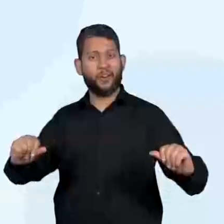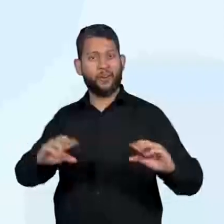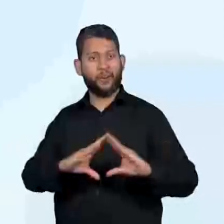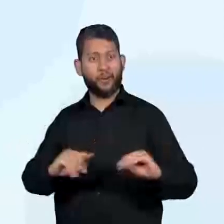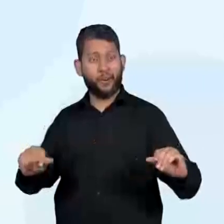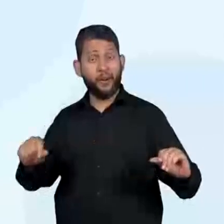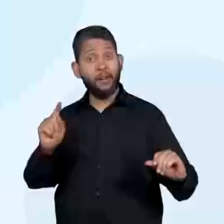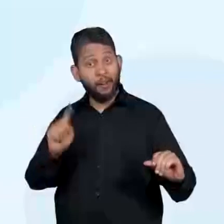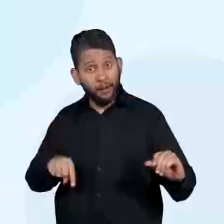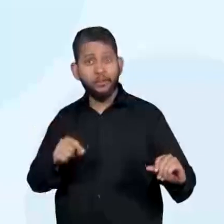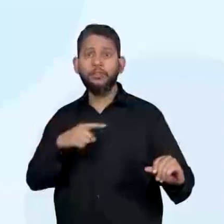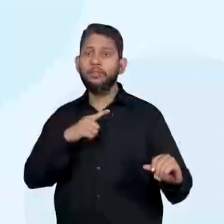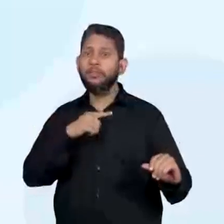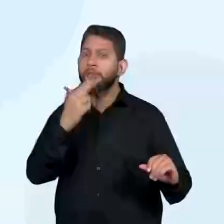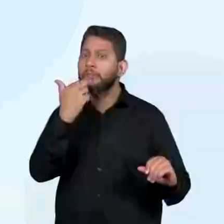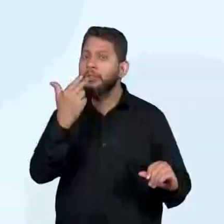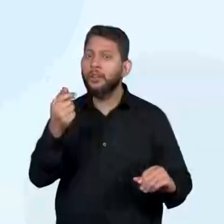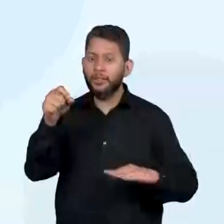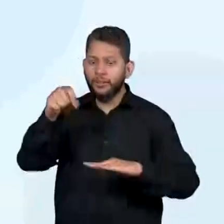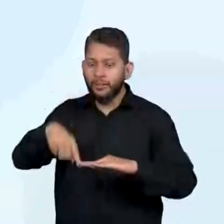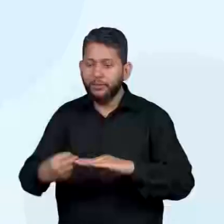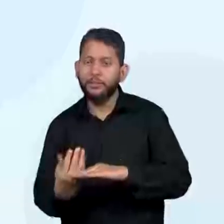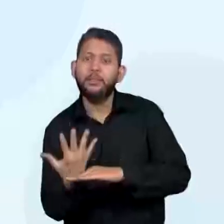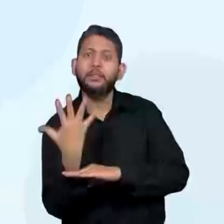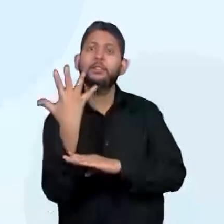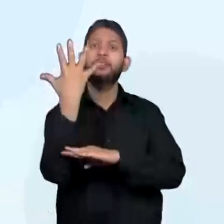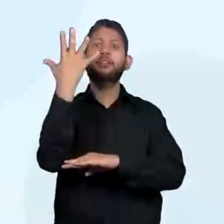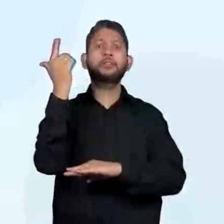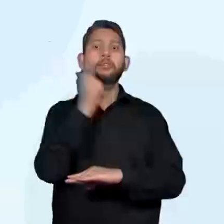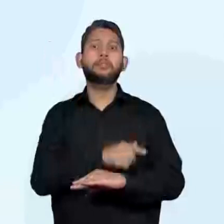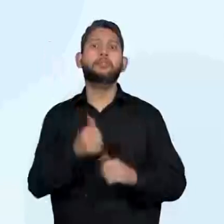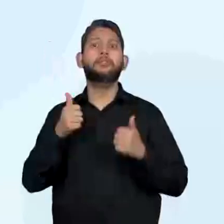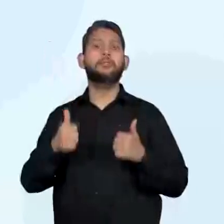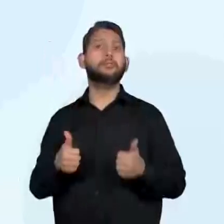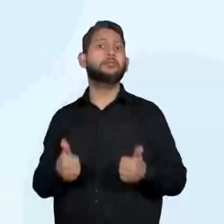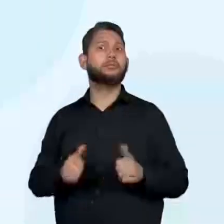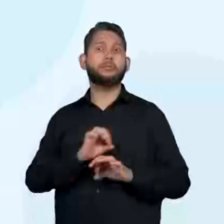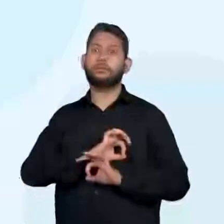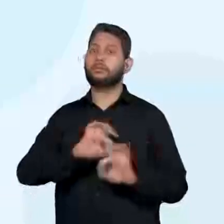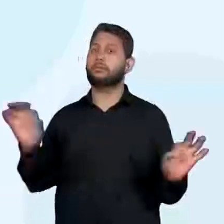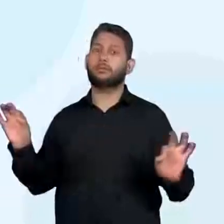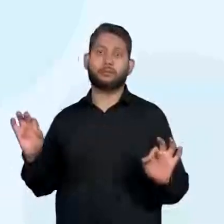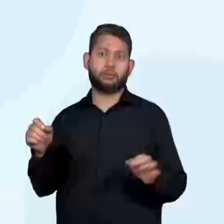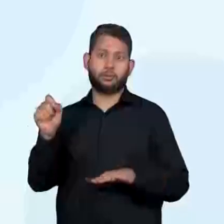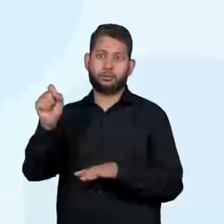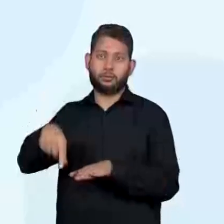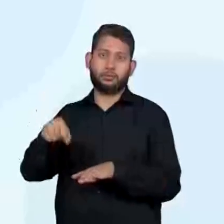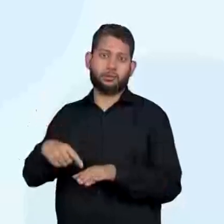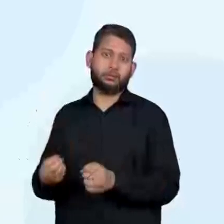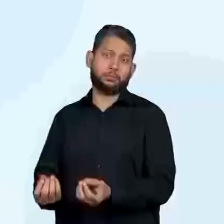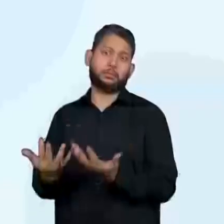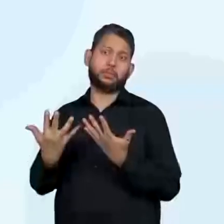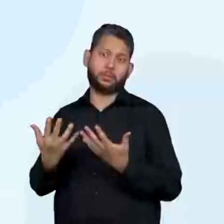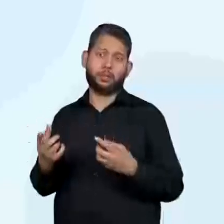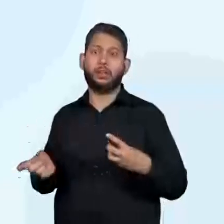mais rico em nutrientes e é próprio aí, propício, não é, para fazer a nossa